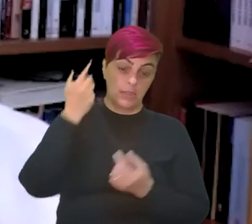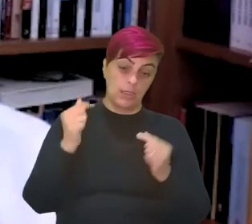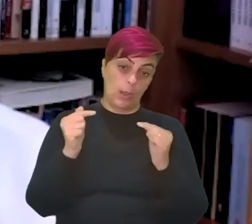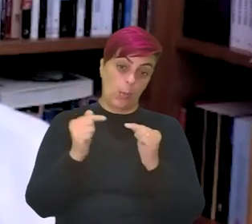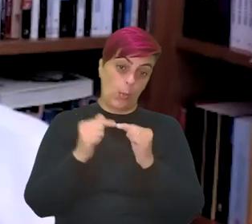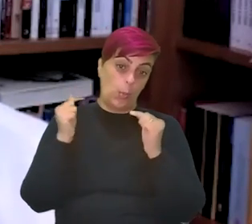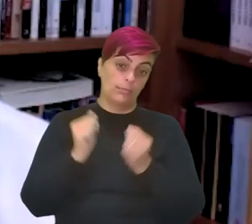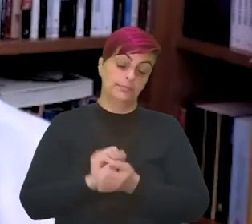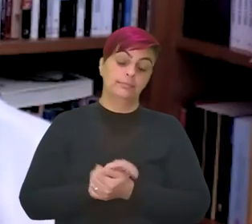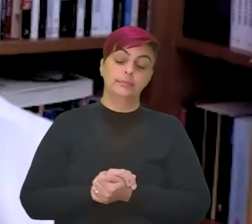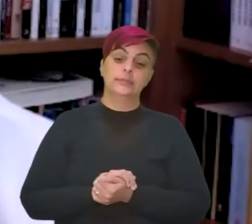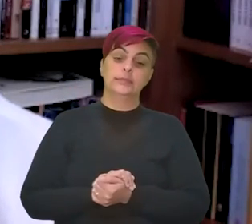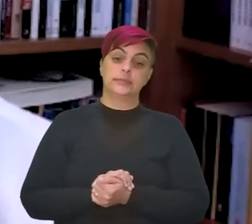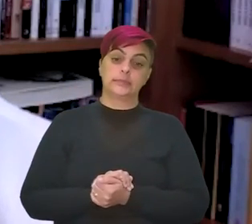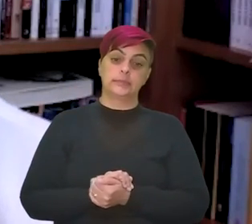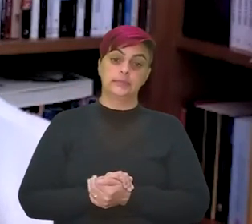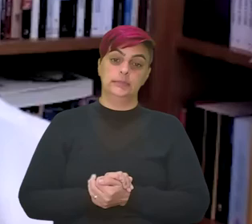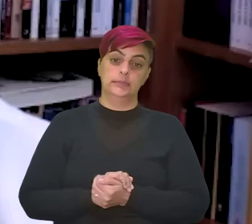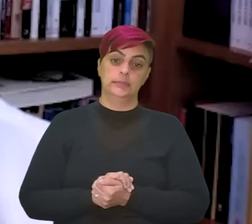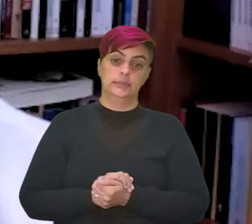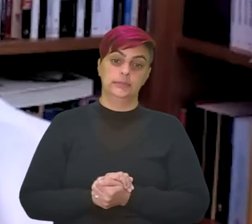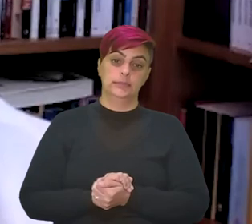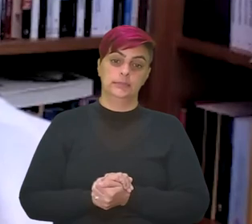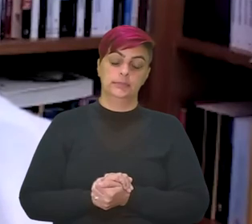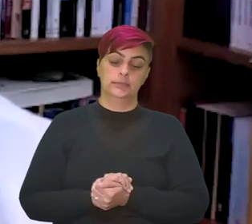negra nesse sentido. Né.